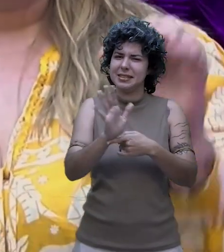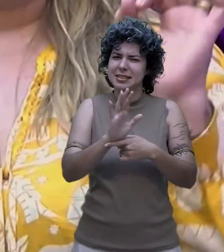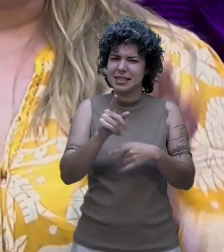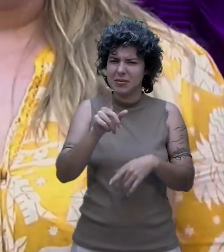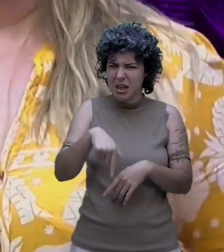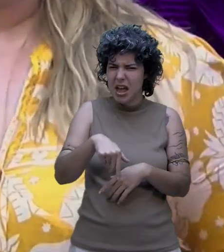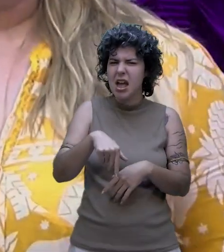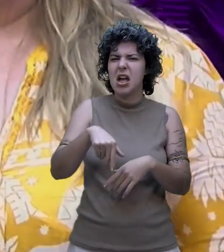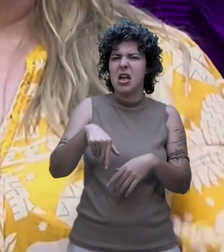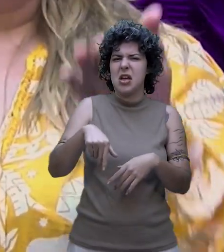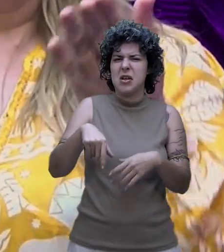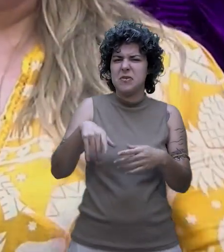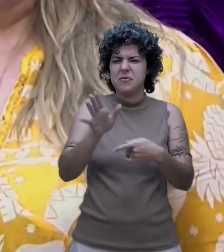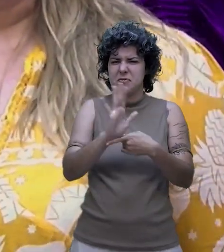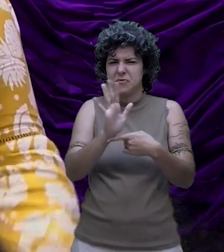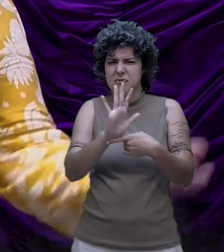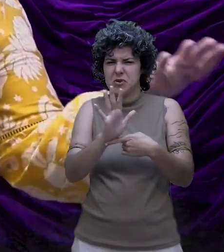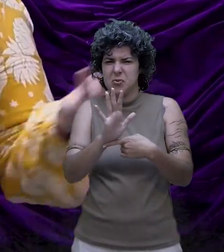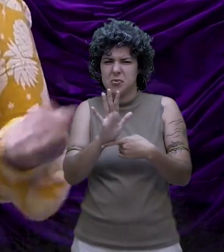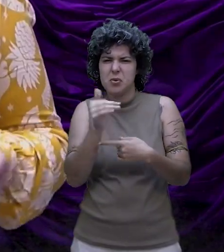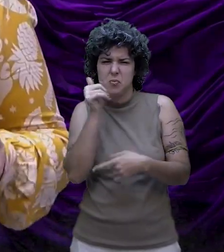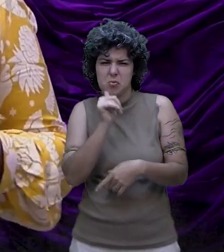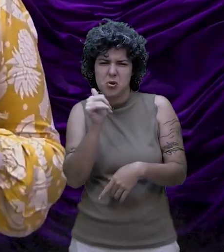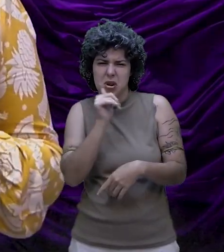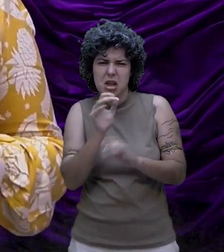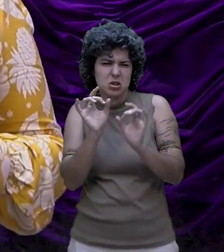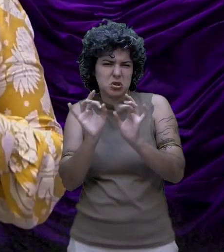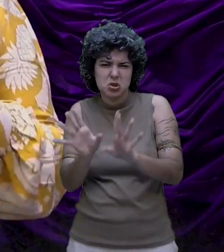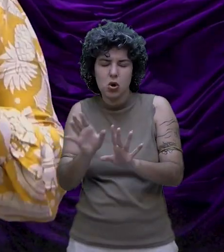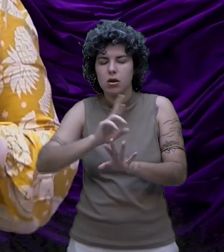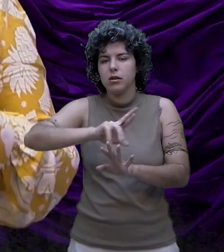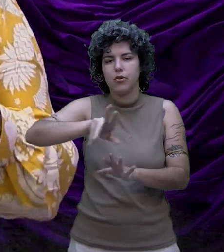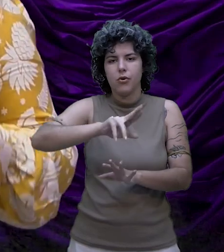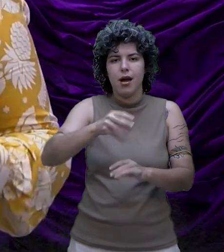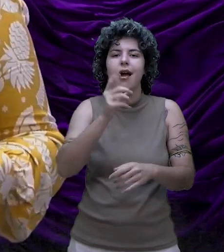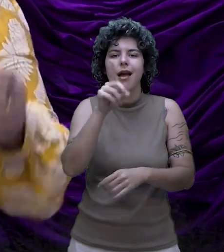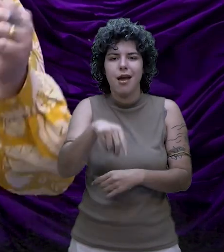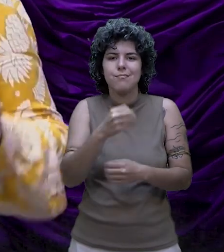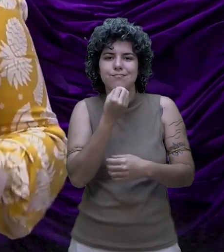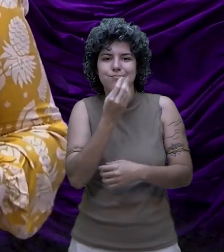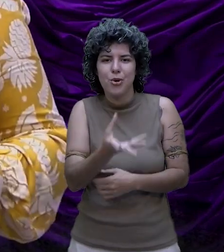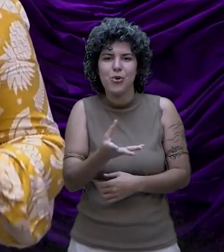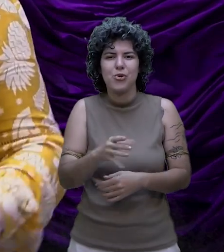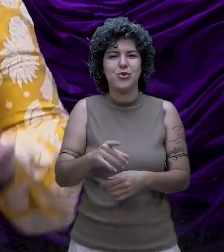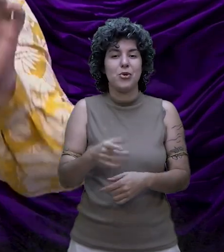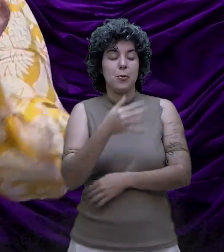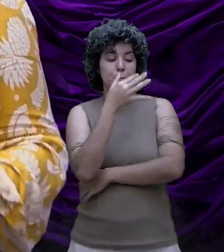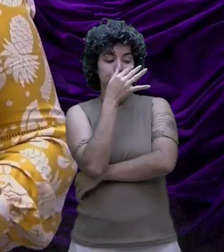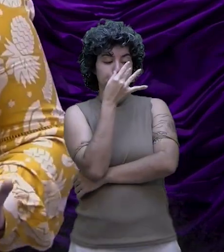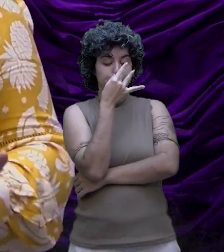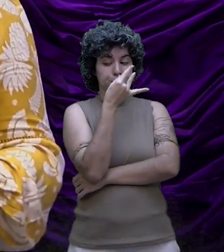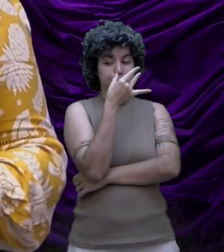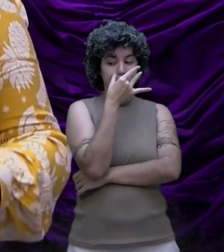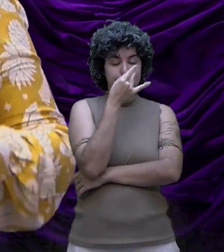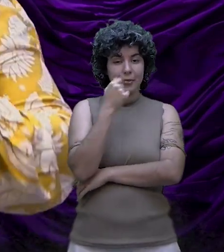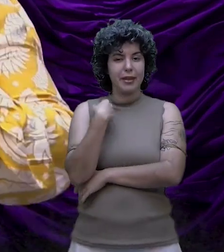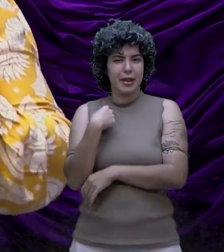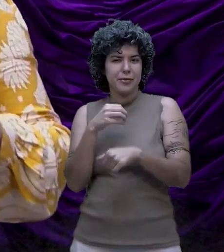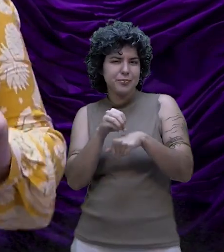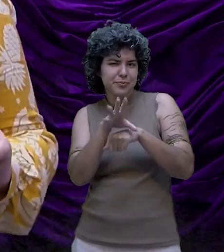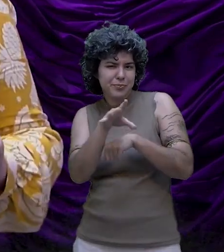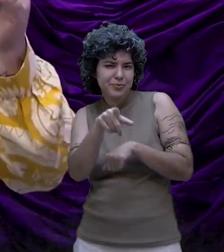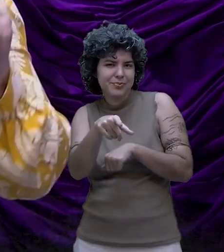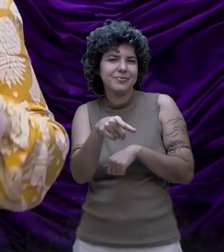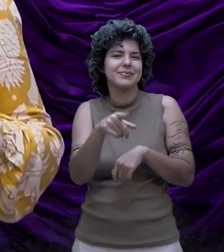mulherzinha, é filme bom. E ponto. Para fechar com chave de ouro e um pouquinho de ironia, eu deixo a dica. Na próxima sessão, repare